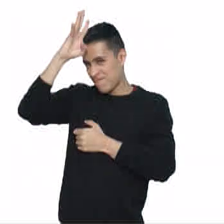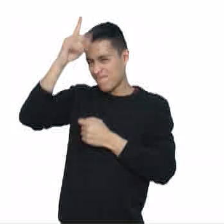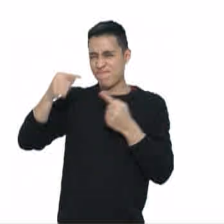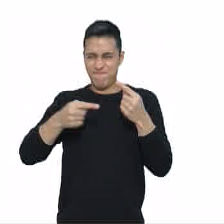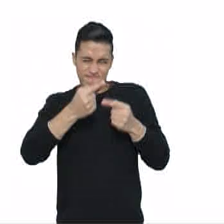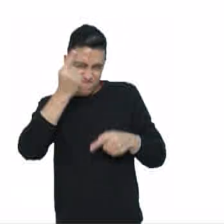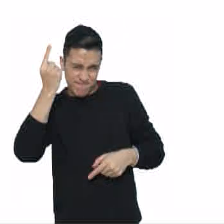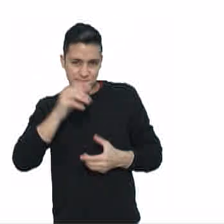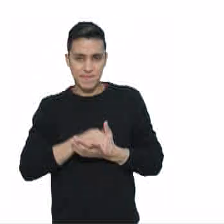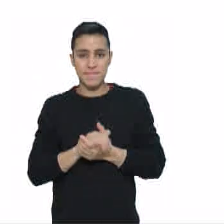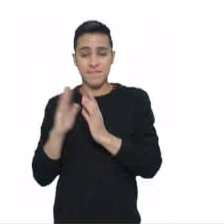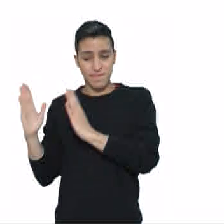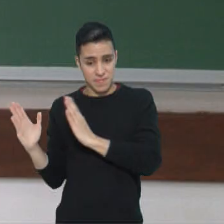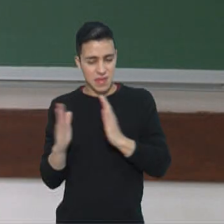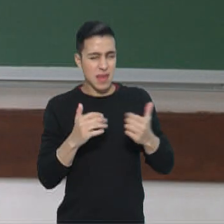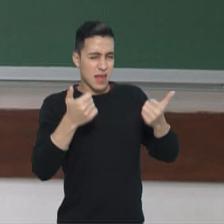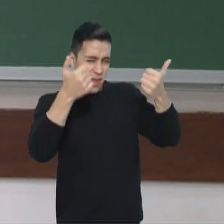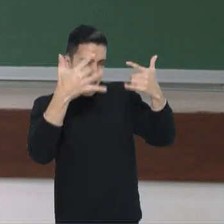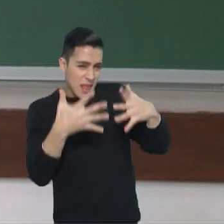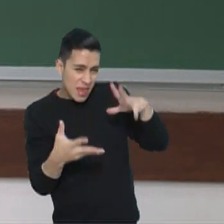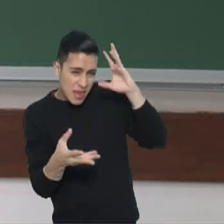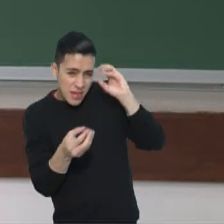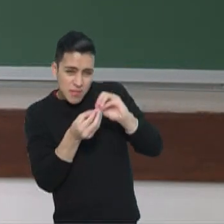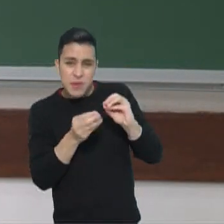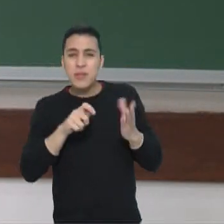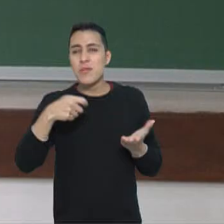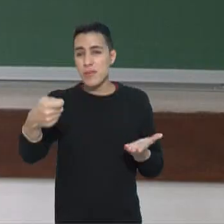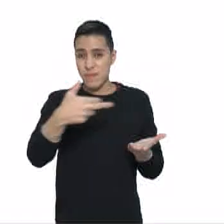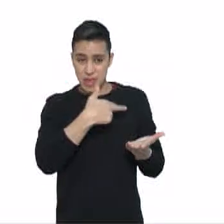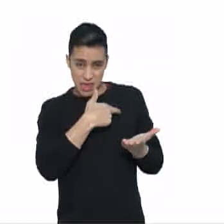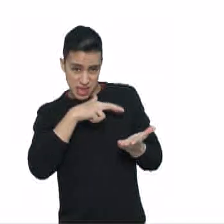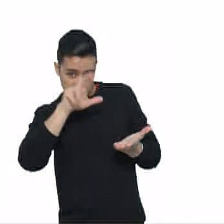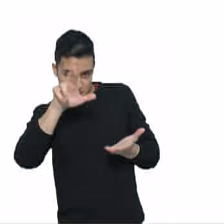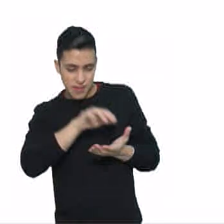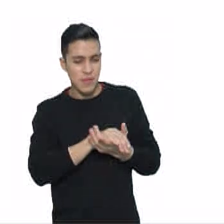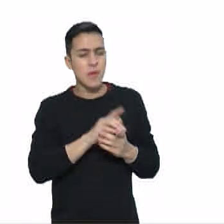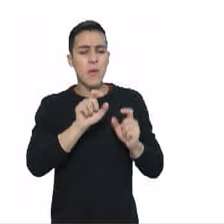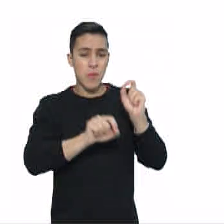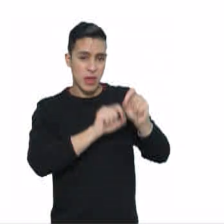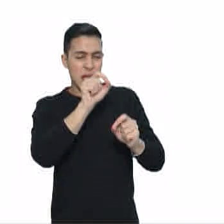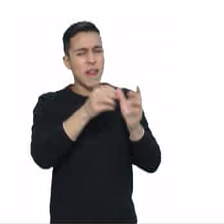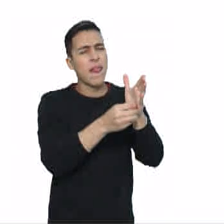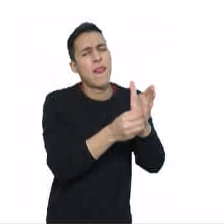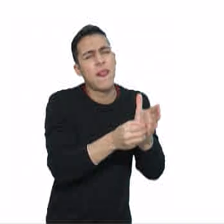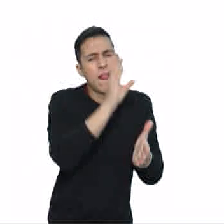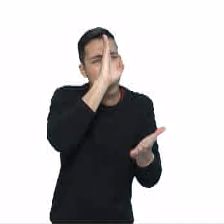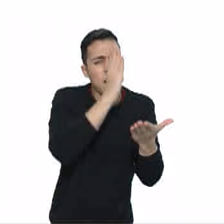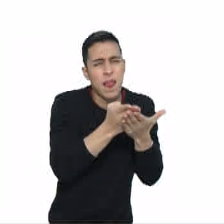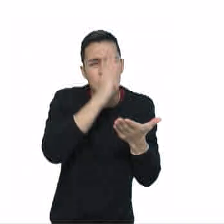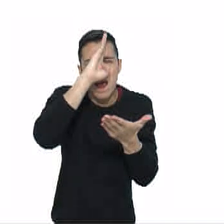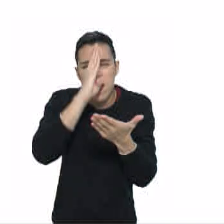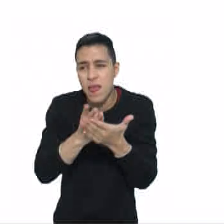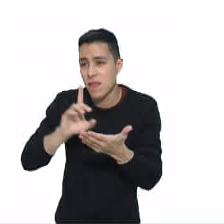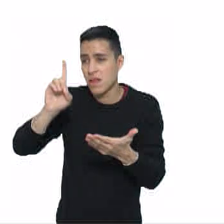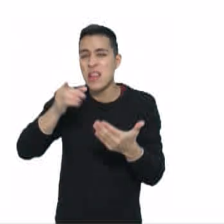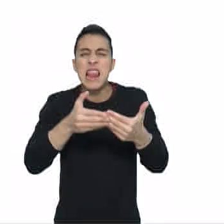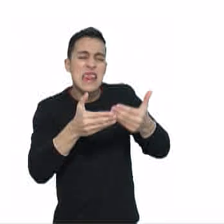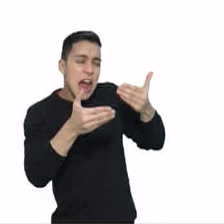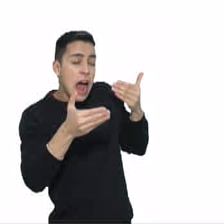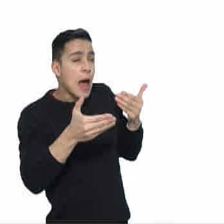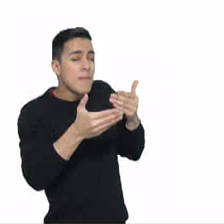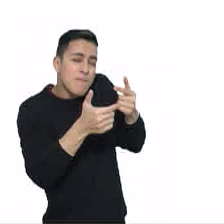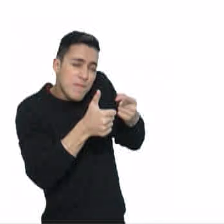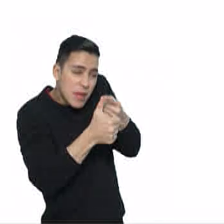A religião. Vamos falar um pouquinho sobre a religião, então, pessoal? Eram politeístas, no início acreditavam em elementos da